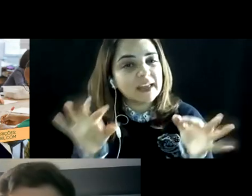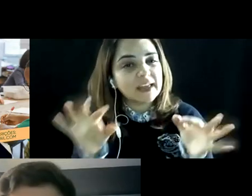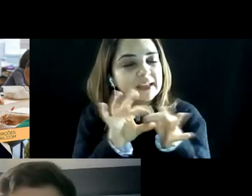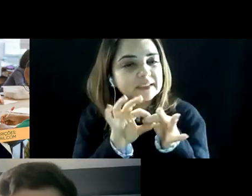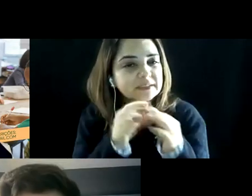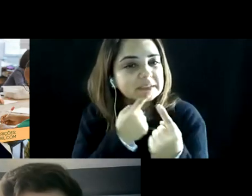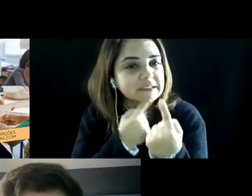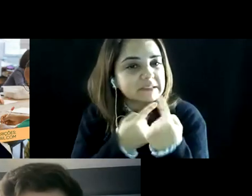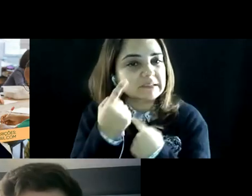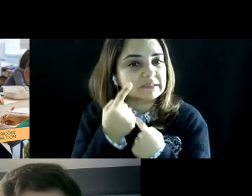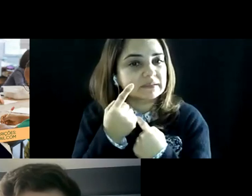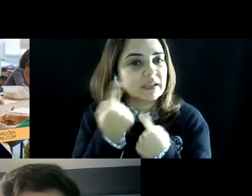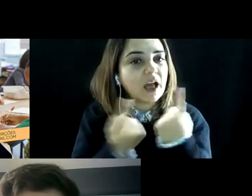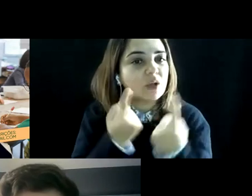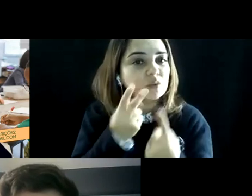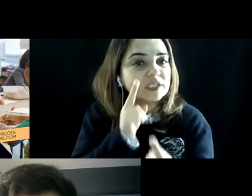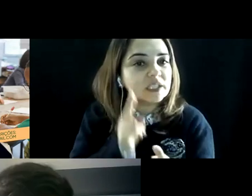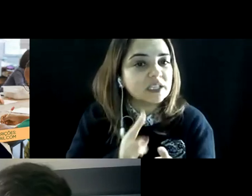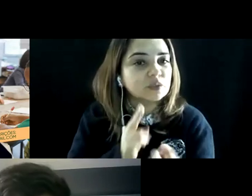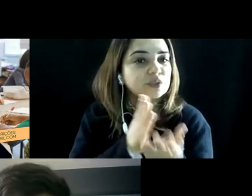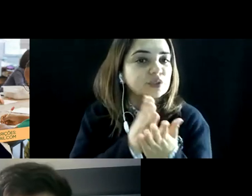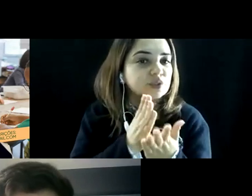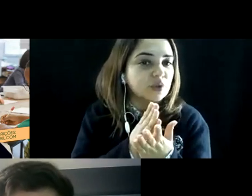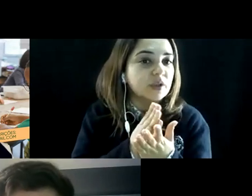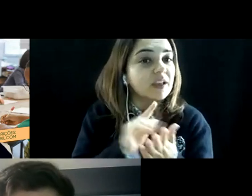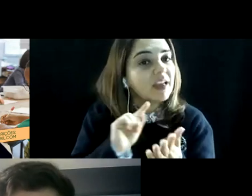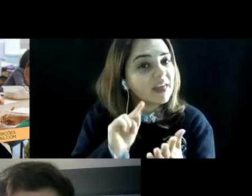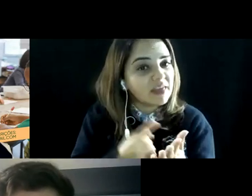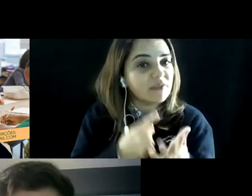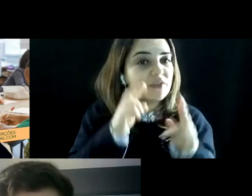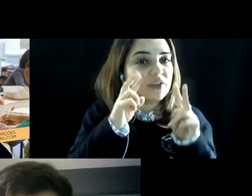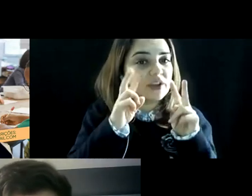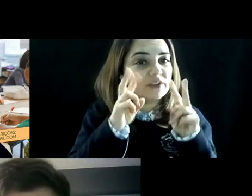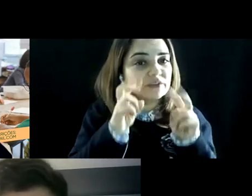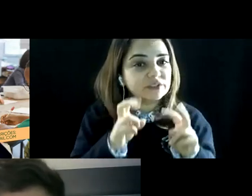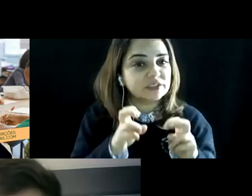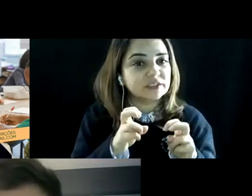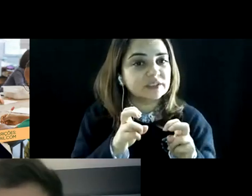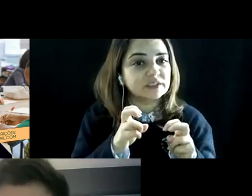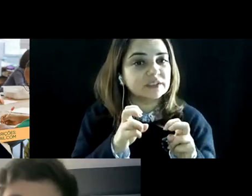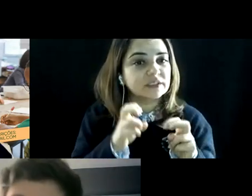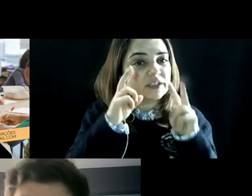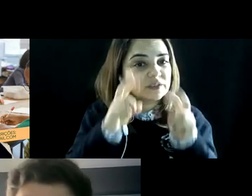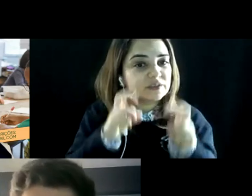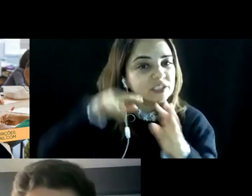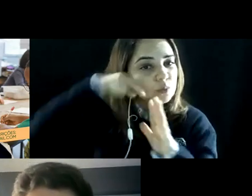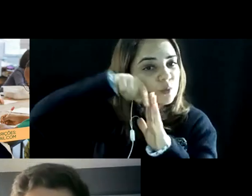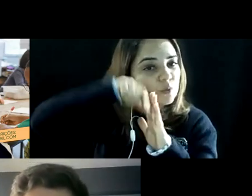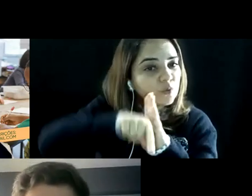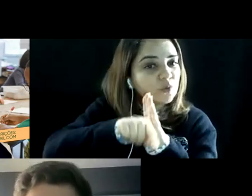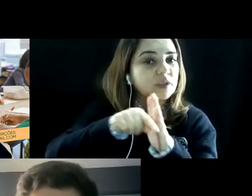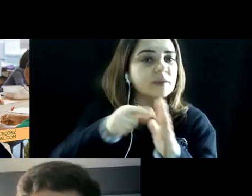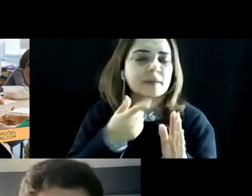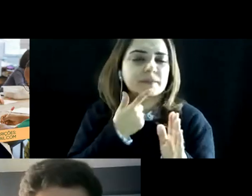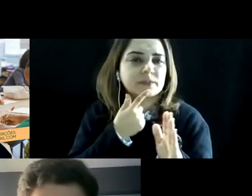a algumas direções escolares, que eu creio que até deveria ser investigado do ponto de vista muito mais profundo, porque é que os espaços do ensino